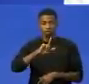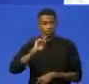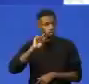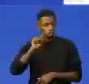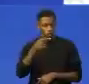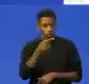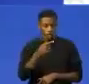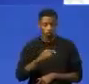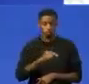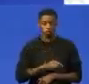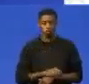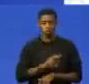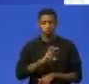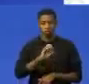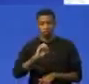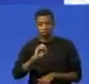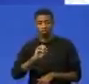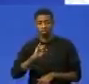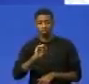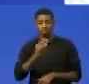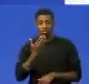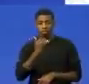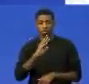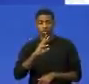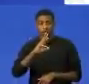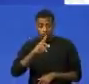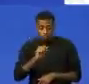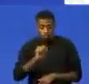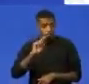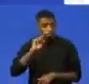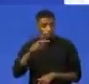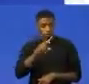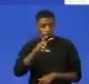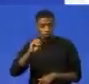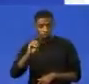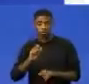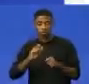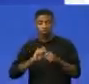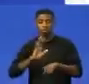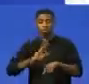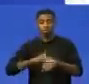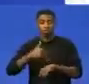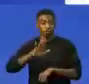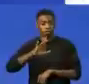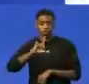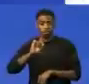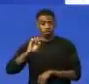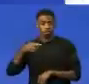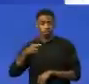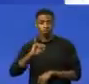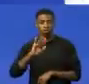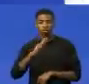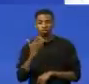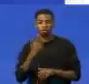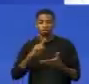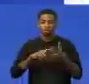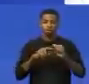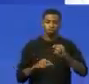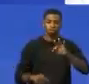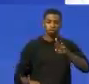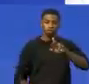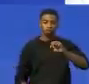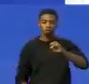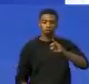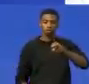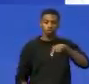miligramas por quilograma, se ingerir os 1.500, né, mais de 10 ratos morrerão. E a atrazina não